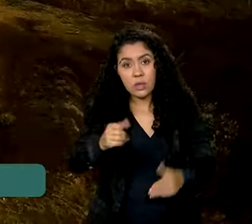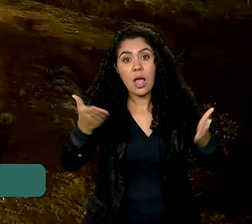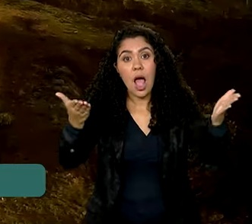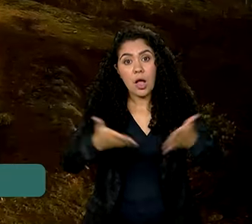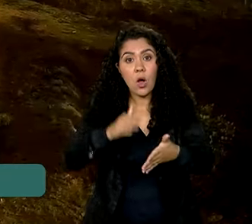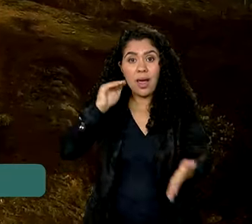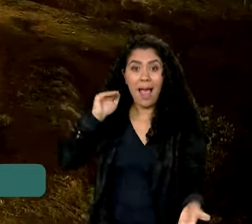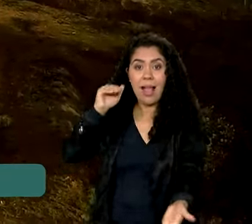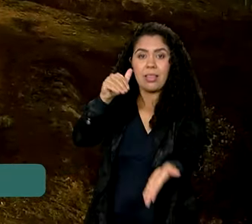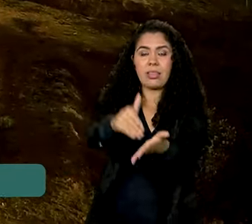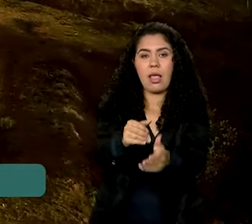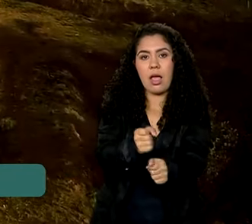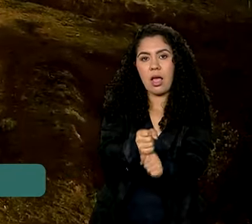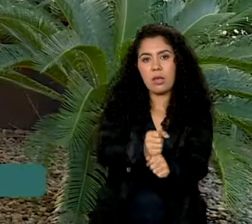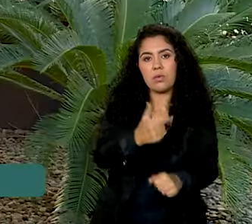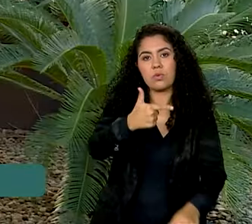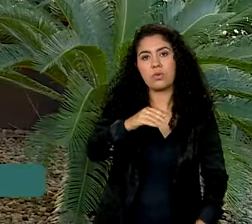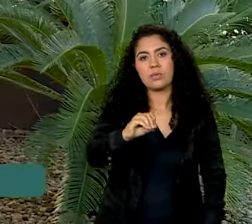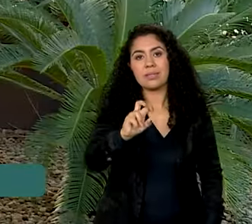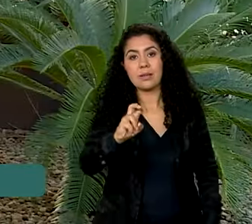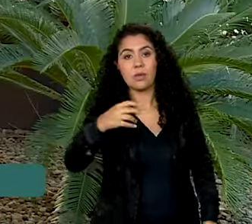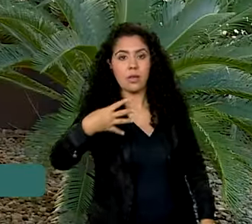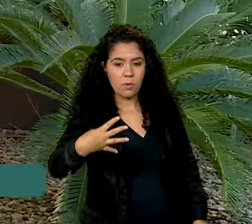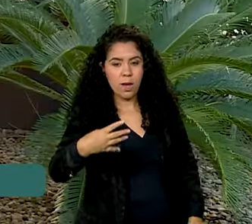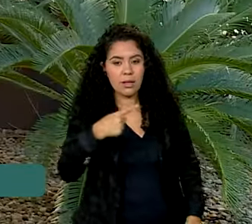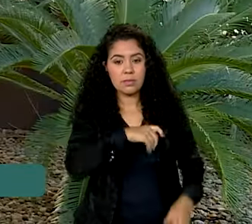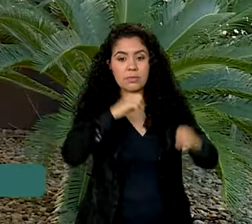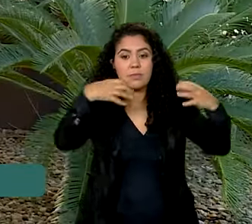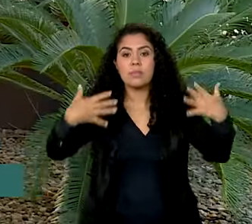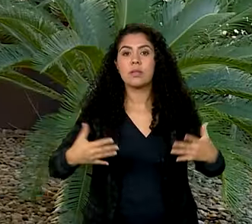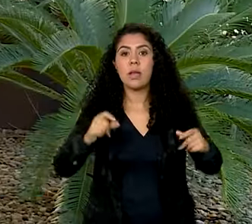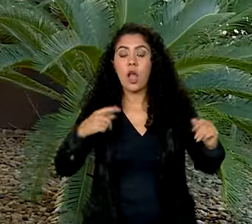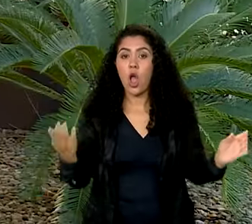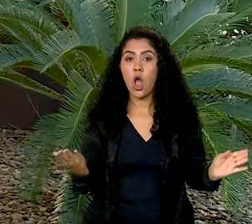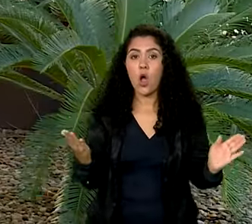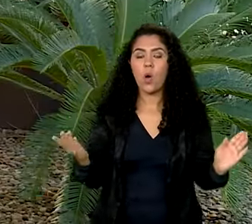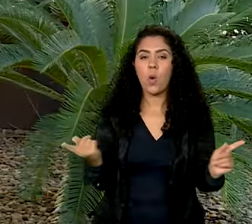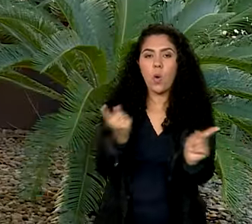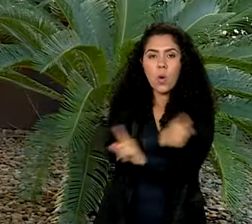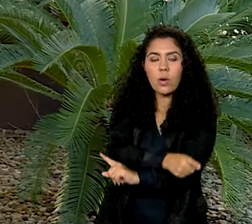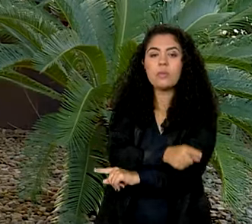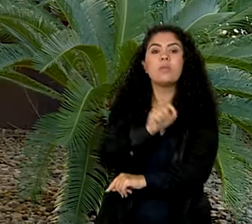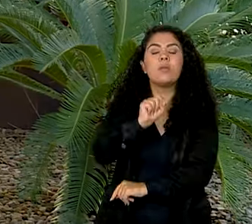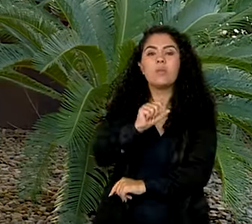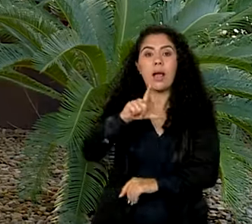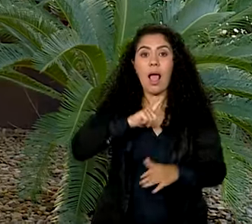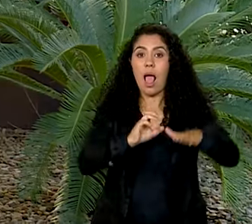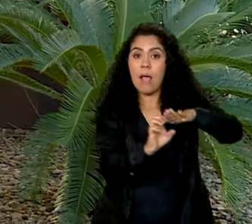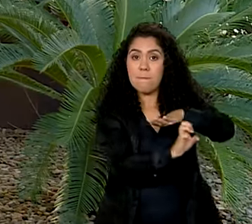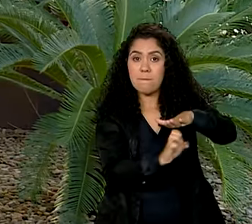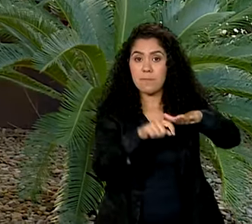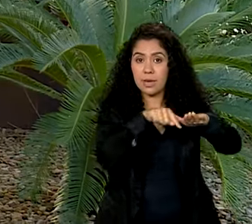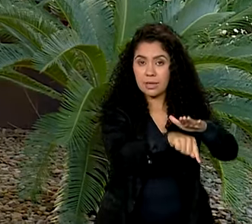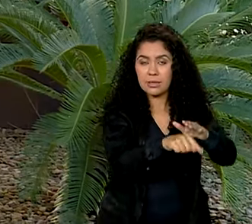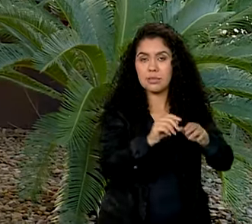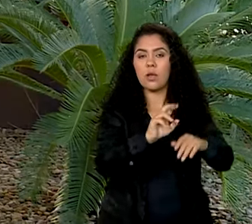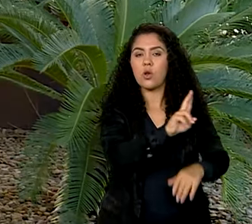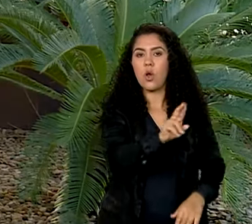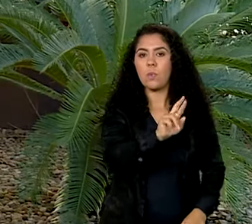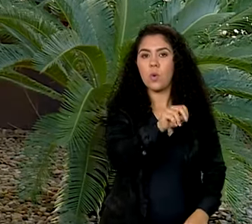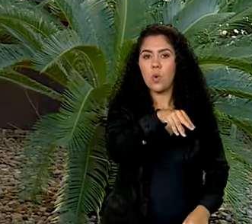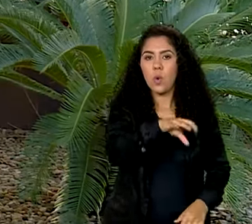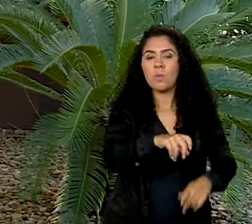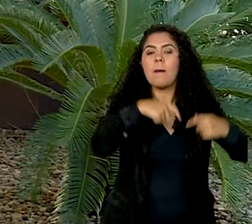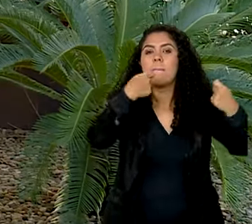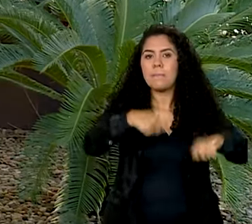até 2054. Em contrapartida, a concessionária Rumo deverá investir mais de 6 bilhões de